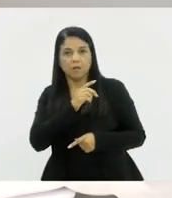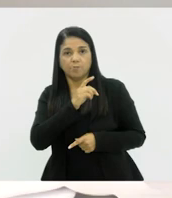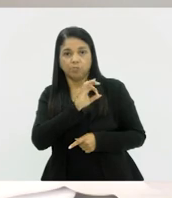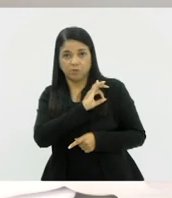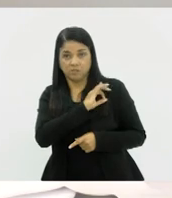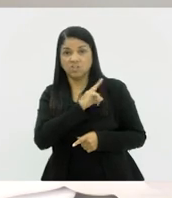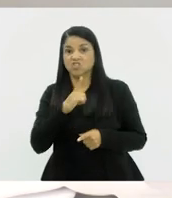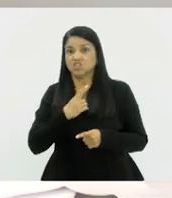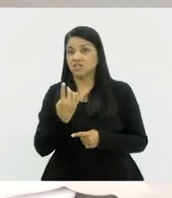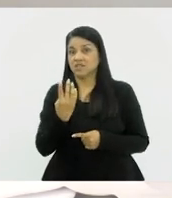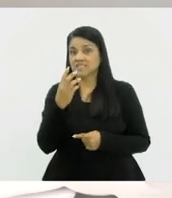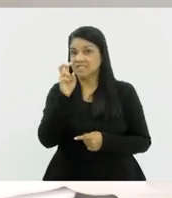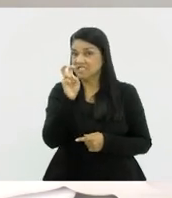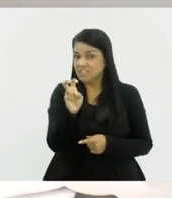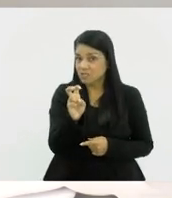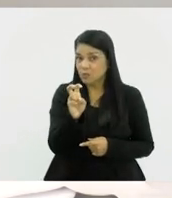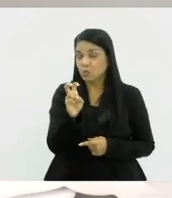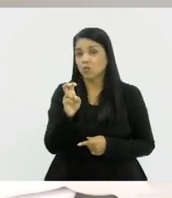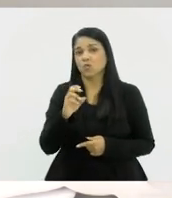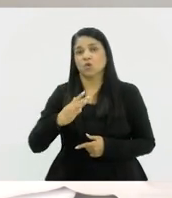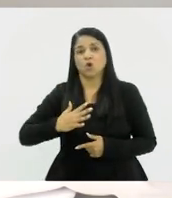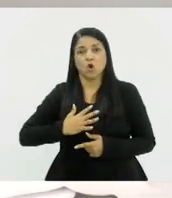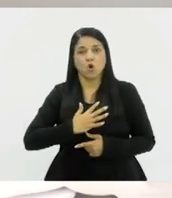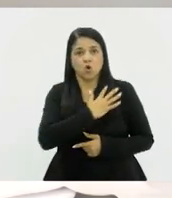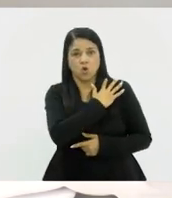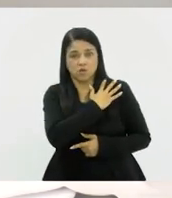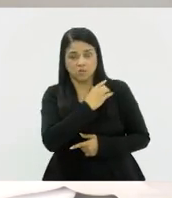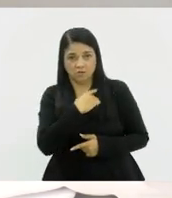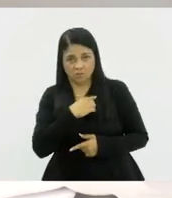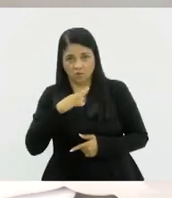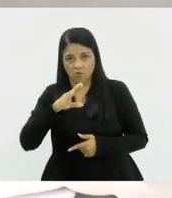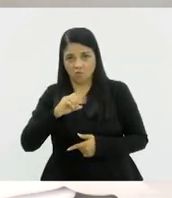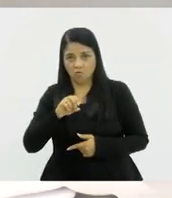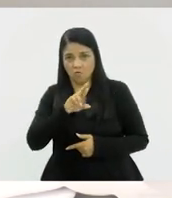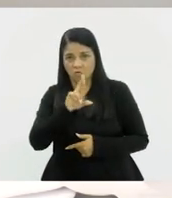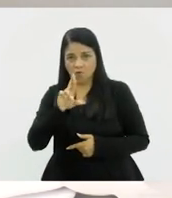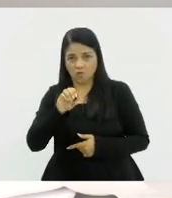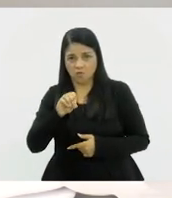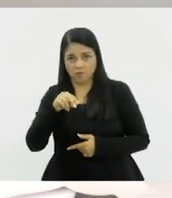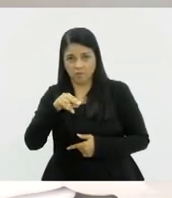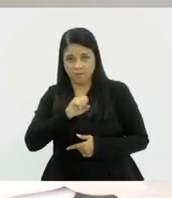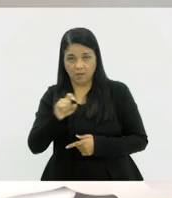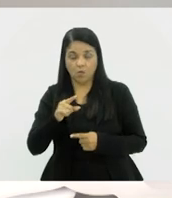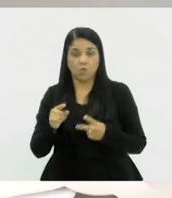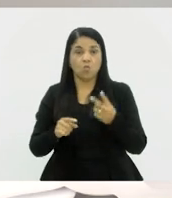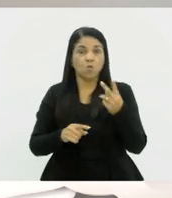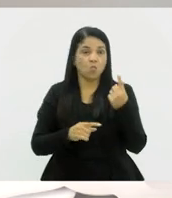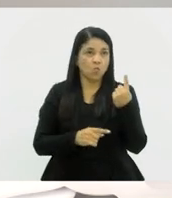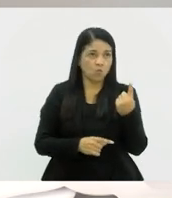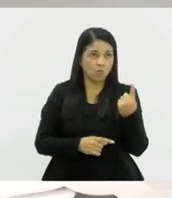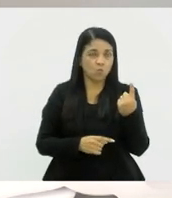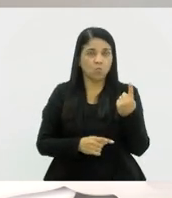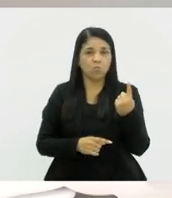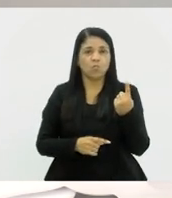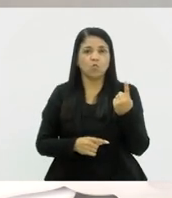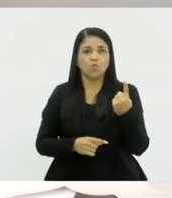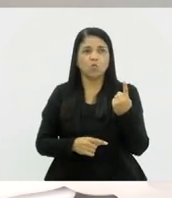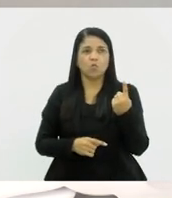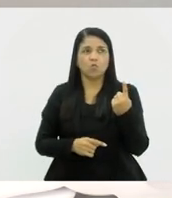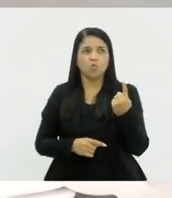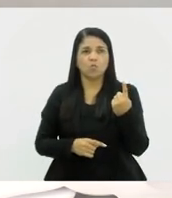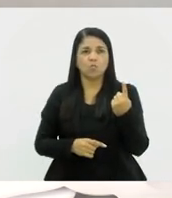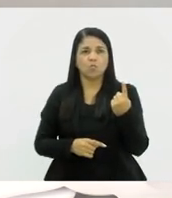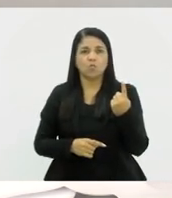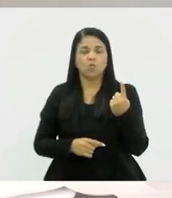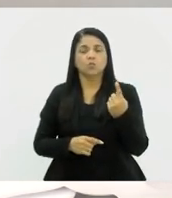cinco coronéis quatro eram da secretaria da polícia militar e um era da da da se eu não me engano da